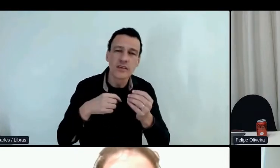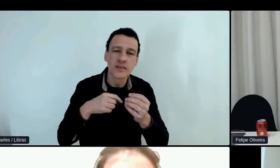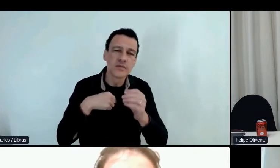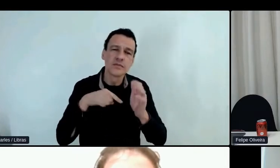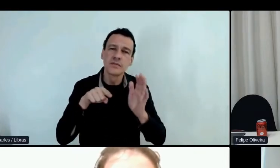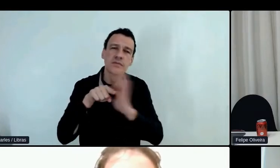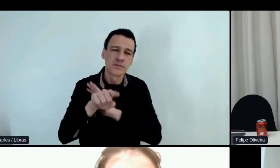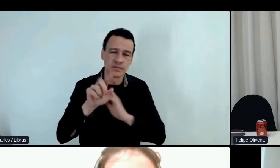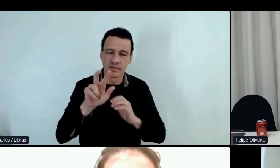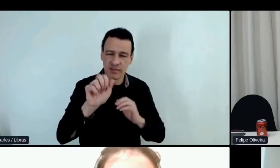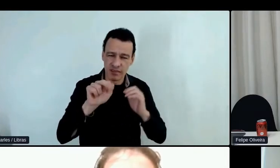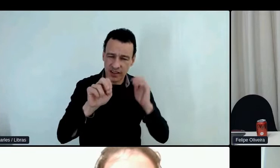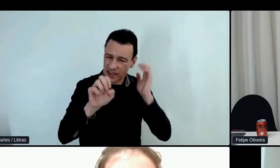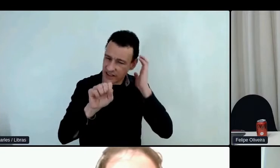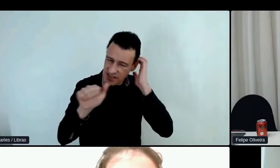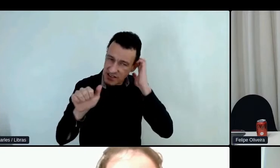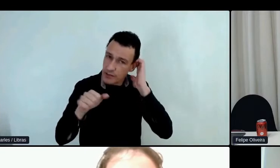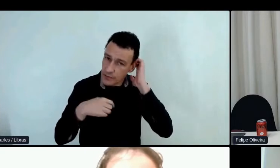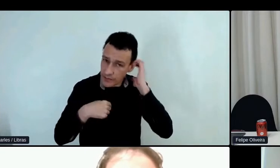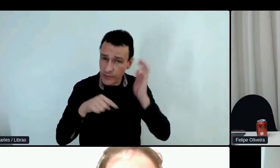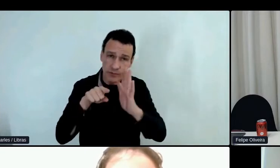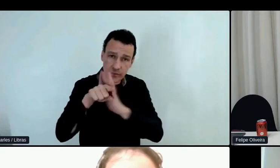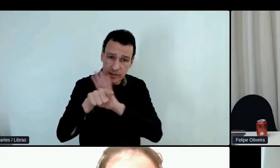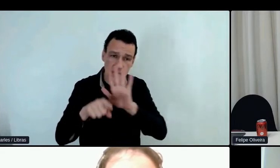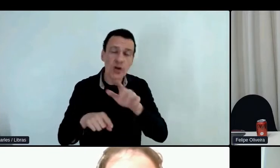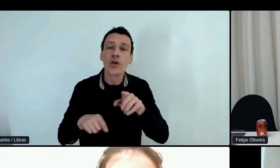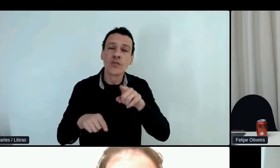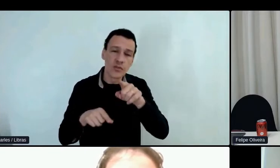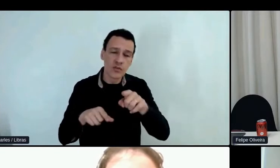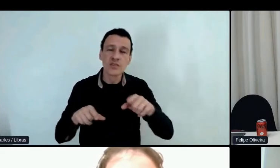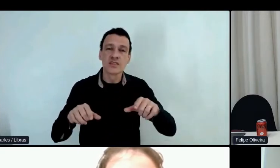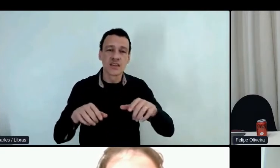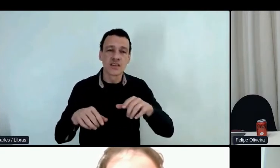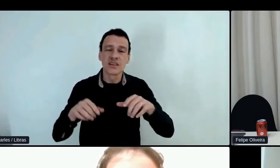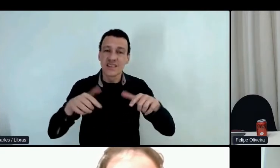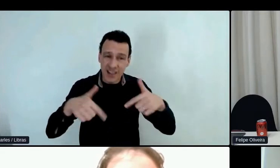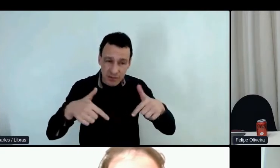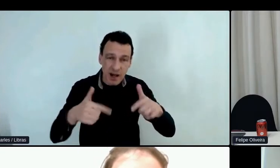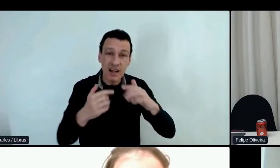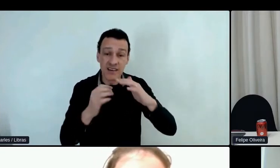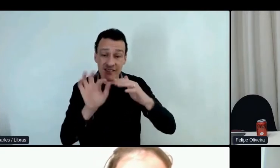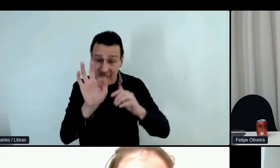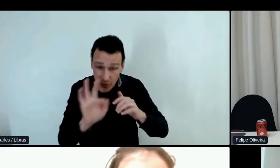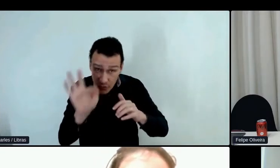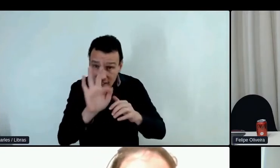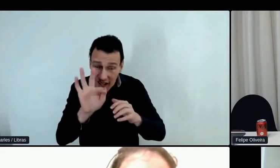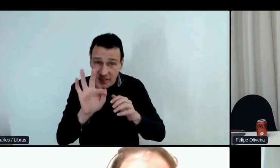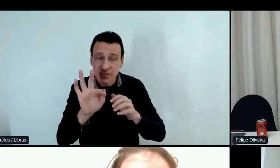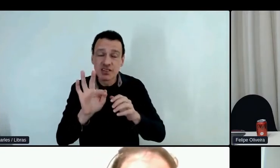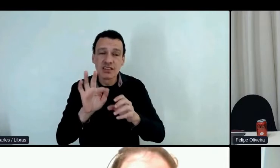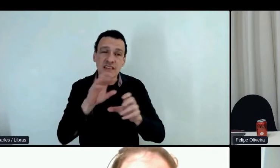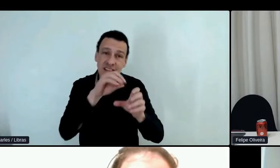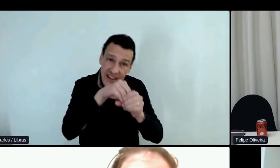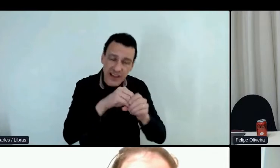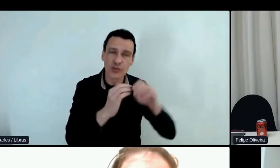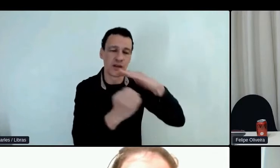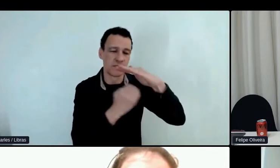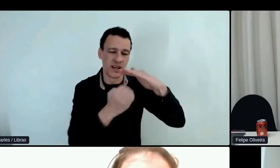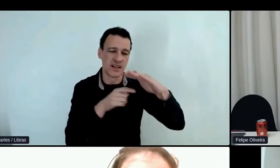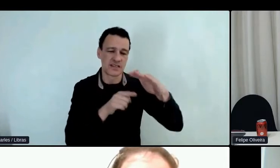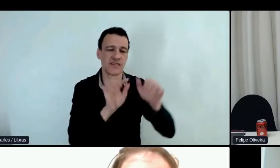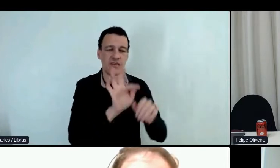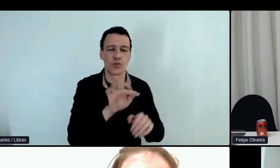mesmo um pouco diferentes que dentro de uma empresa. São pessoas que estão no começo de uma carreira ou mudando. Então a forma de lidar às vezes é um pouco diferente, né? Mas assim, então no dia a